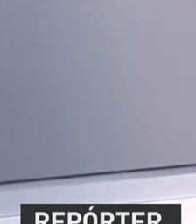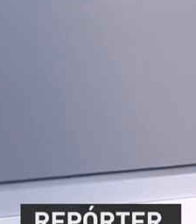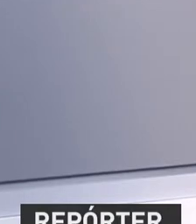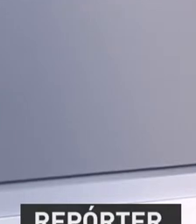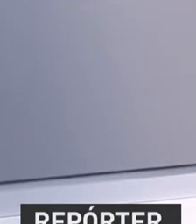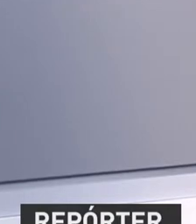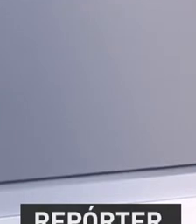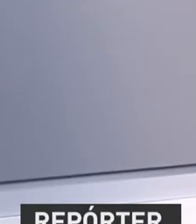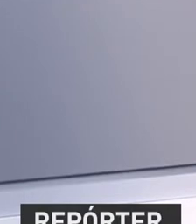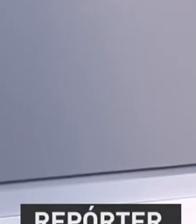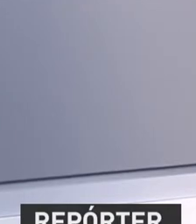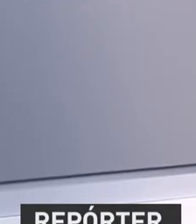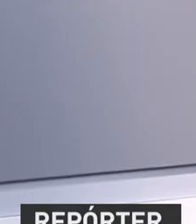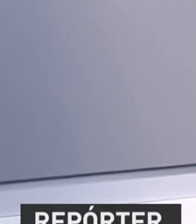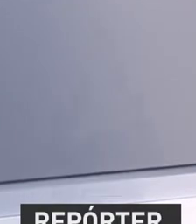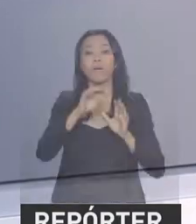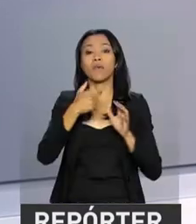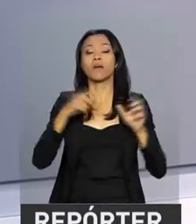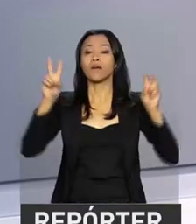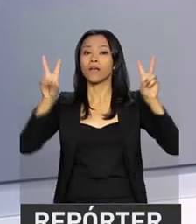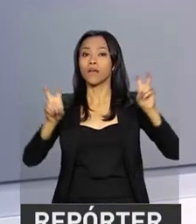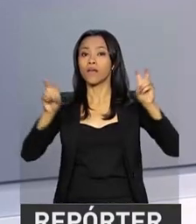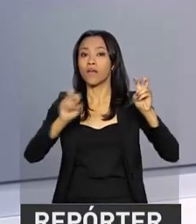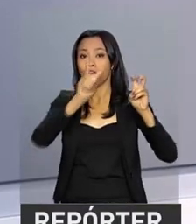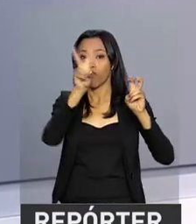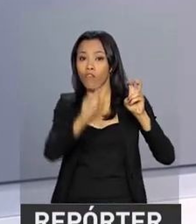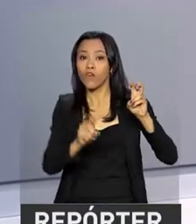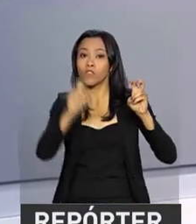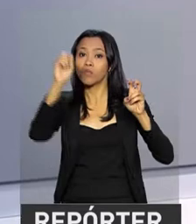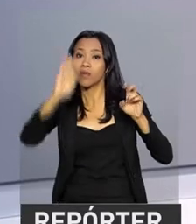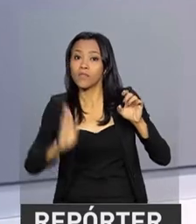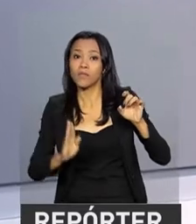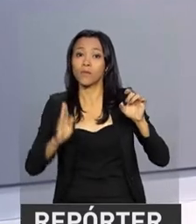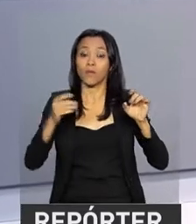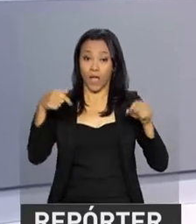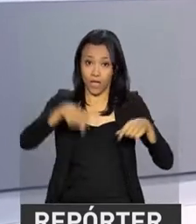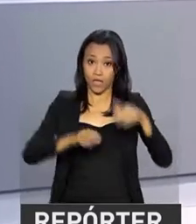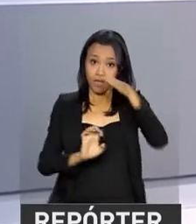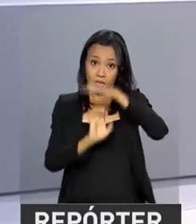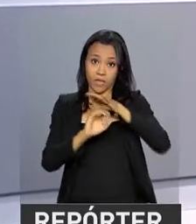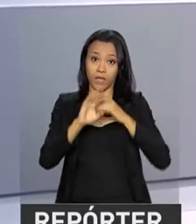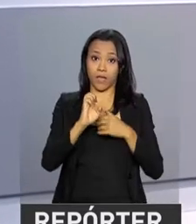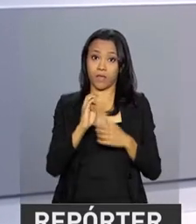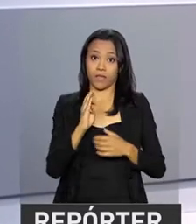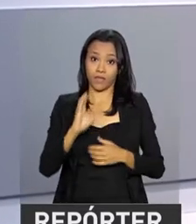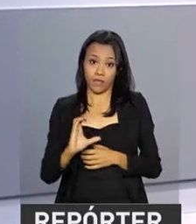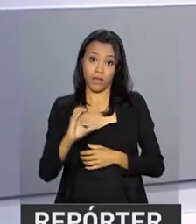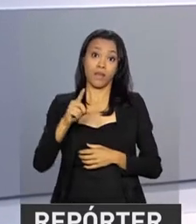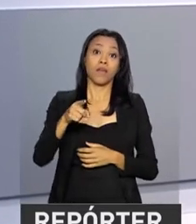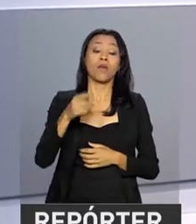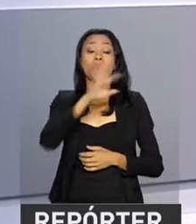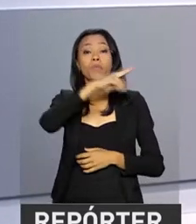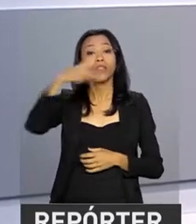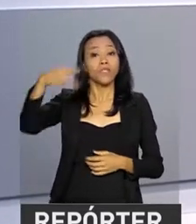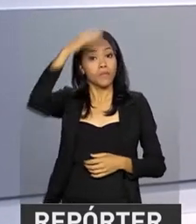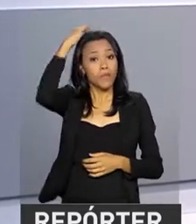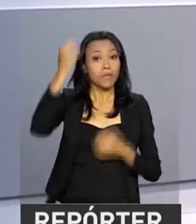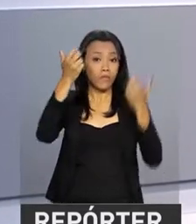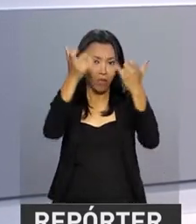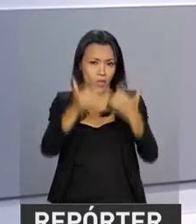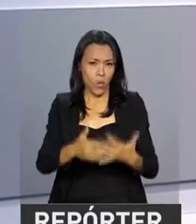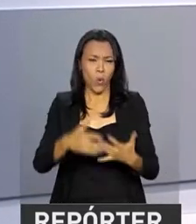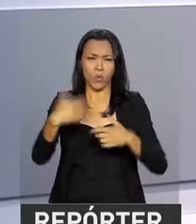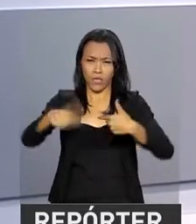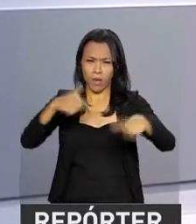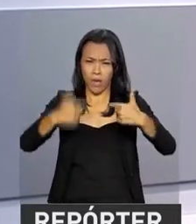Do Brasil, produzido pela EBC, a empresa Brasil de Comunicação, o presidente Michel Temer garantiu que o trabalhador não vai perder nenhum